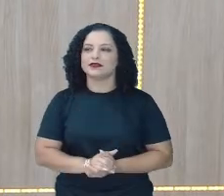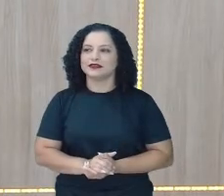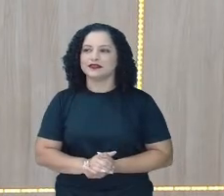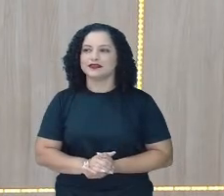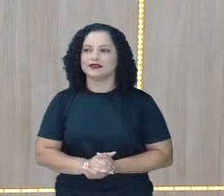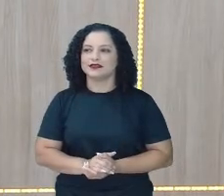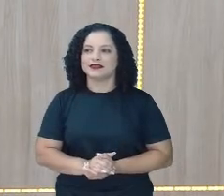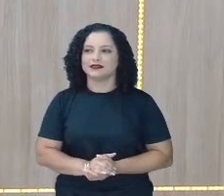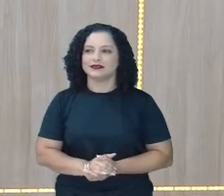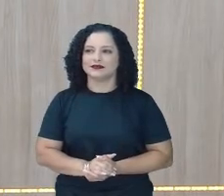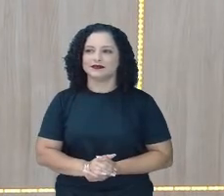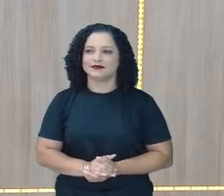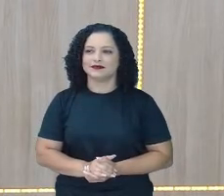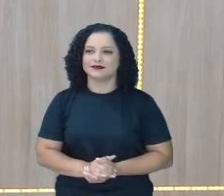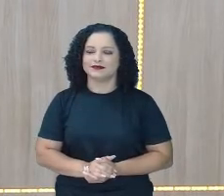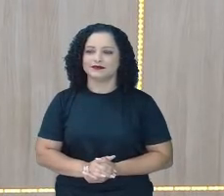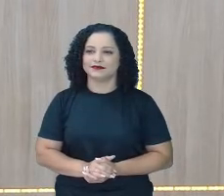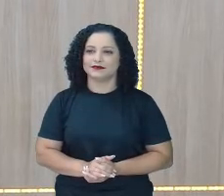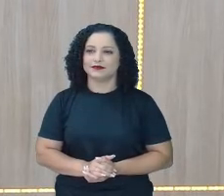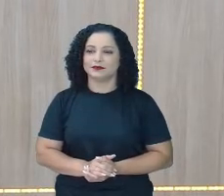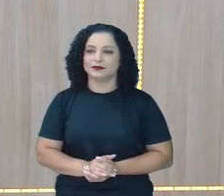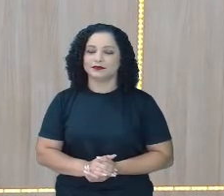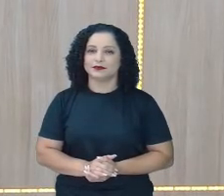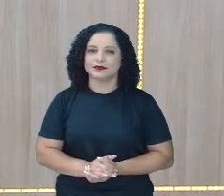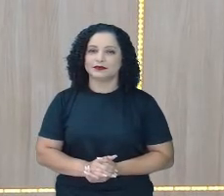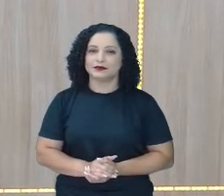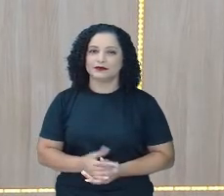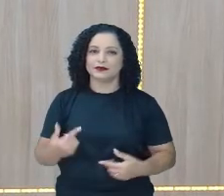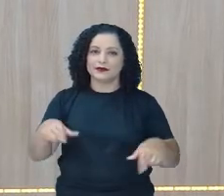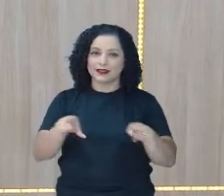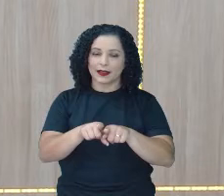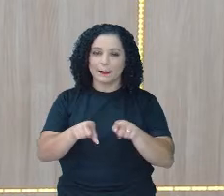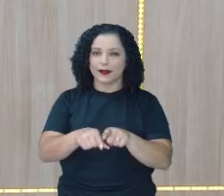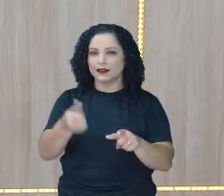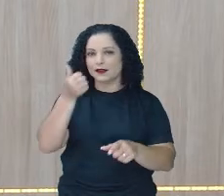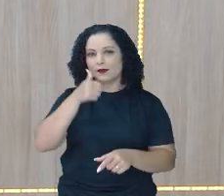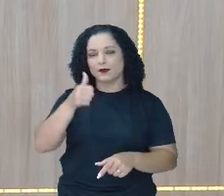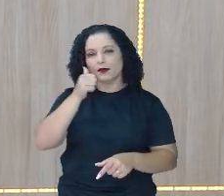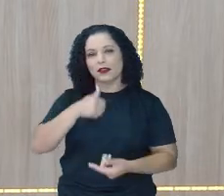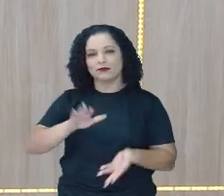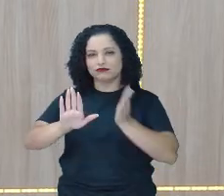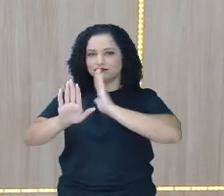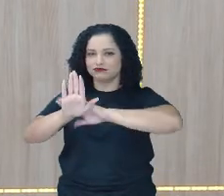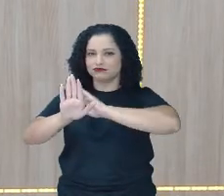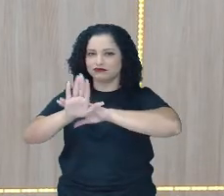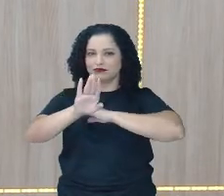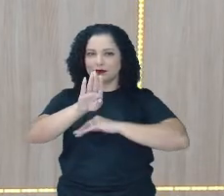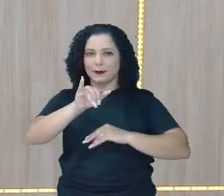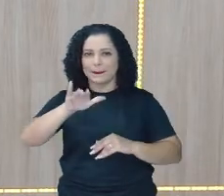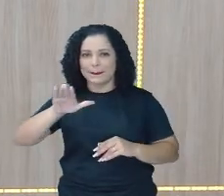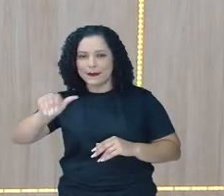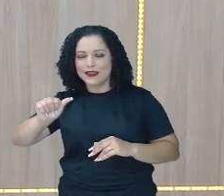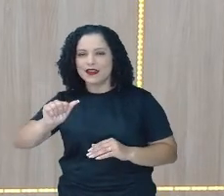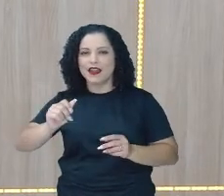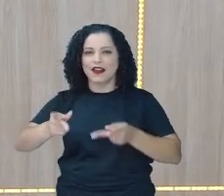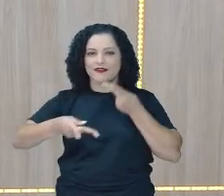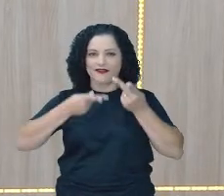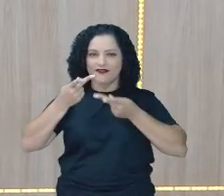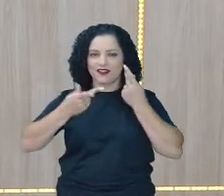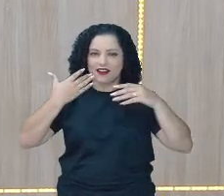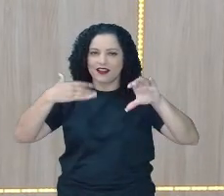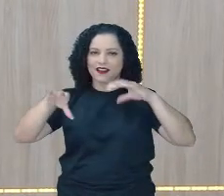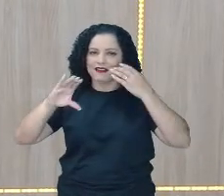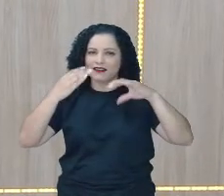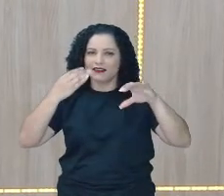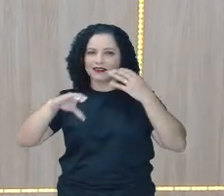tempo da gente é. E se deixar, a Bia, nossa produtora, ali canta até uma música de Kelly Key ali, vai chegar aqui com um Baba Baby, pelo